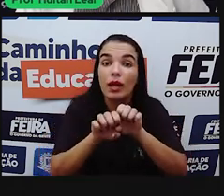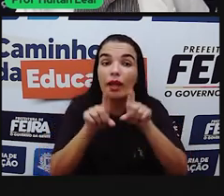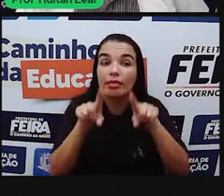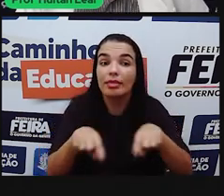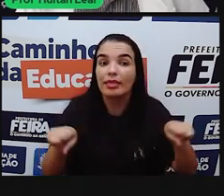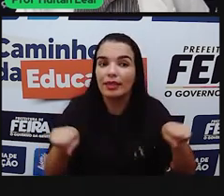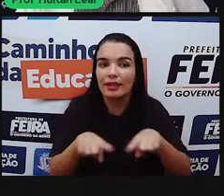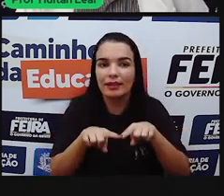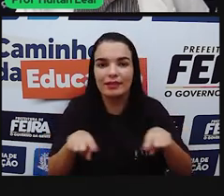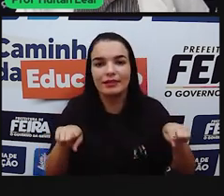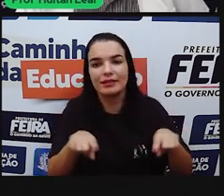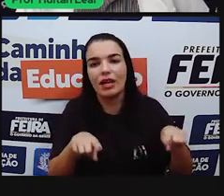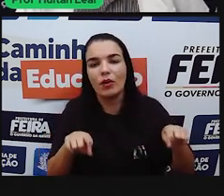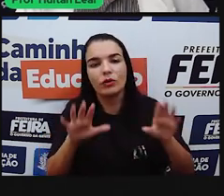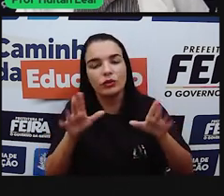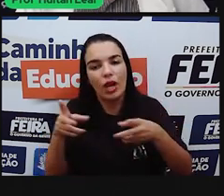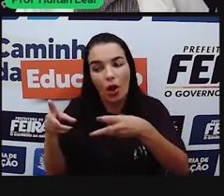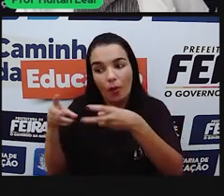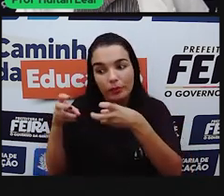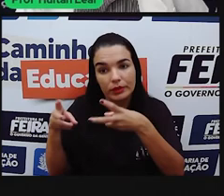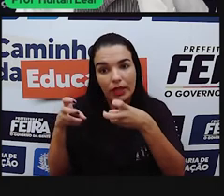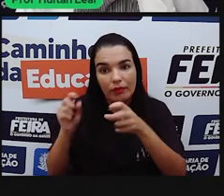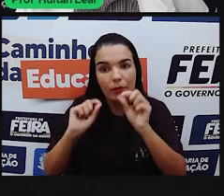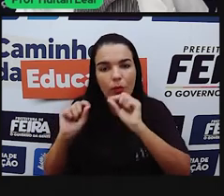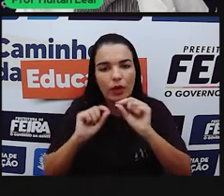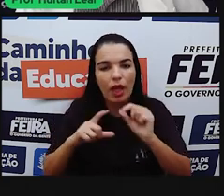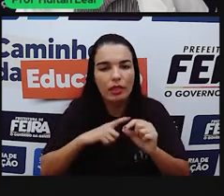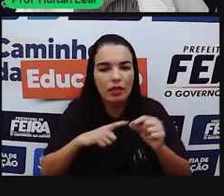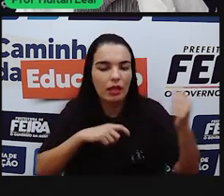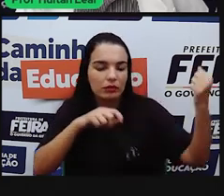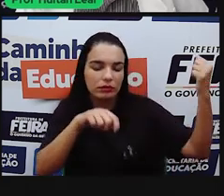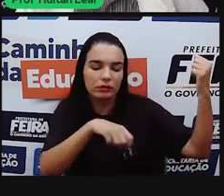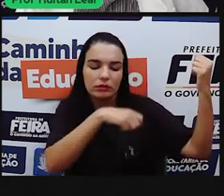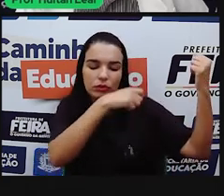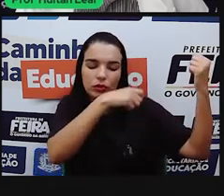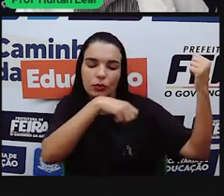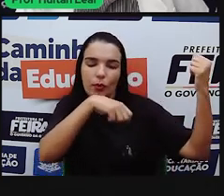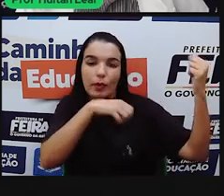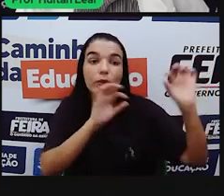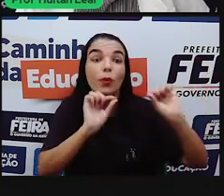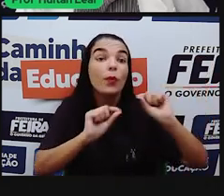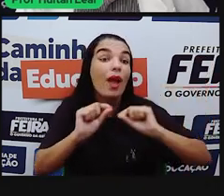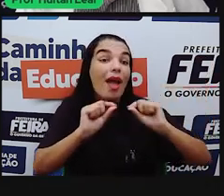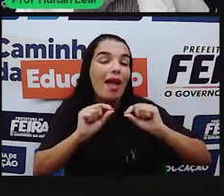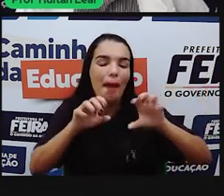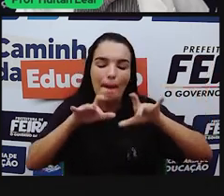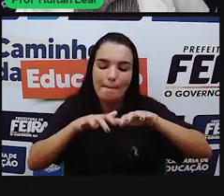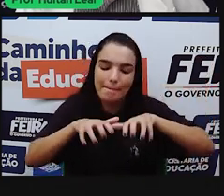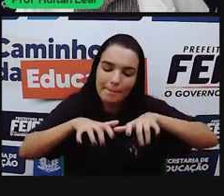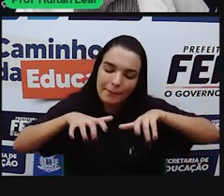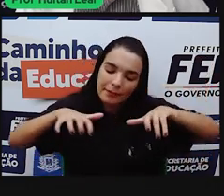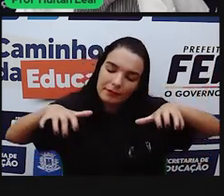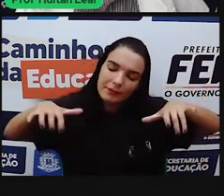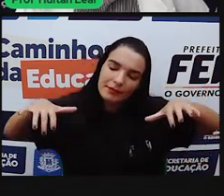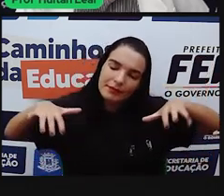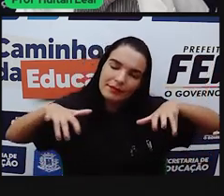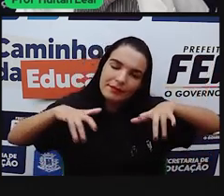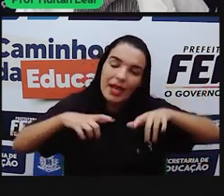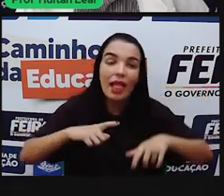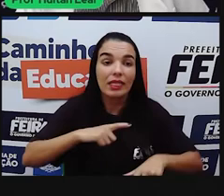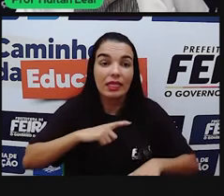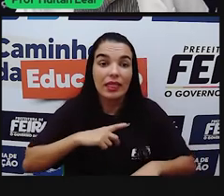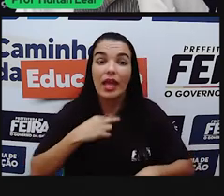Dessa canção. Nós observamos que tem um instrumento, que é o piano, existe a voz do